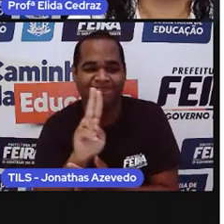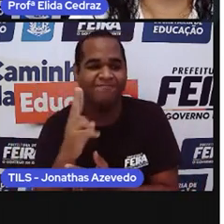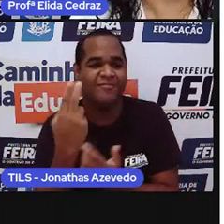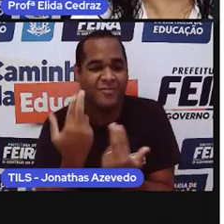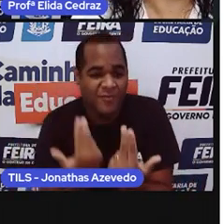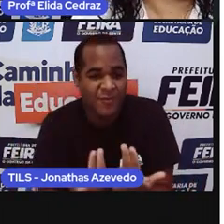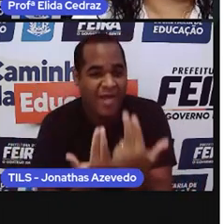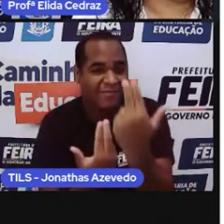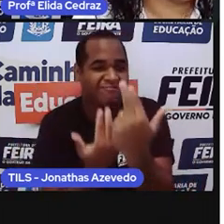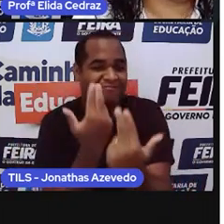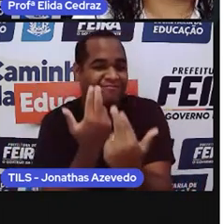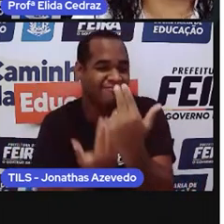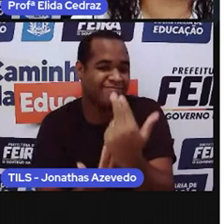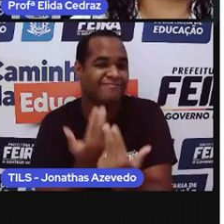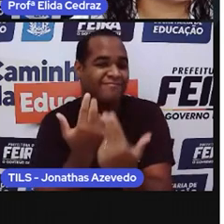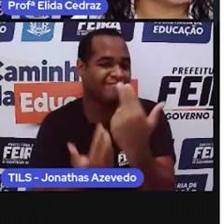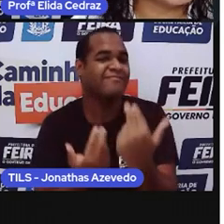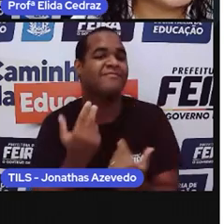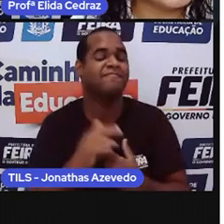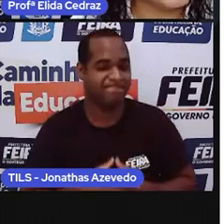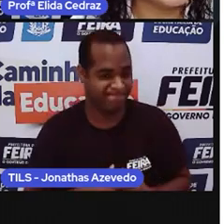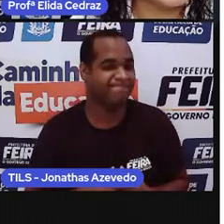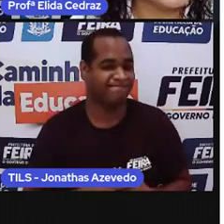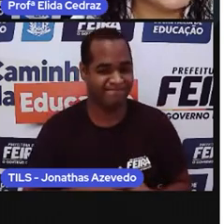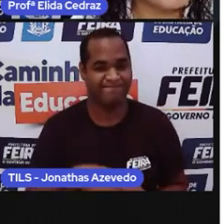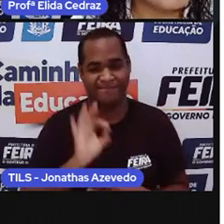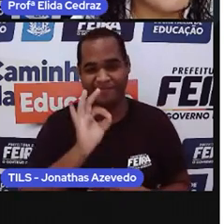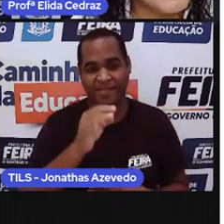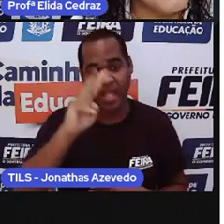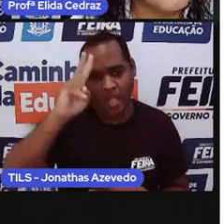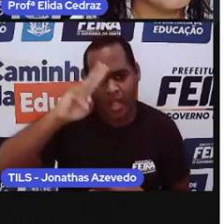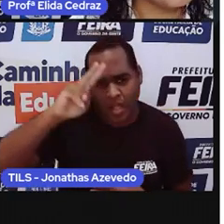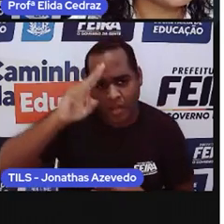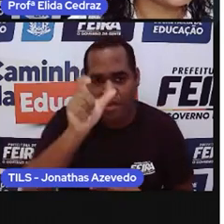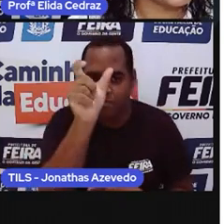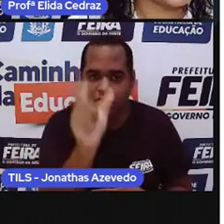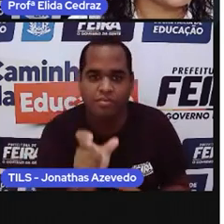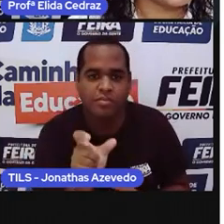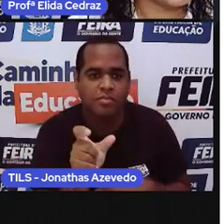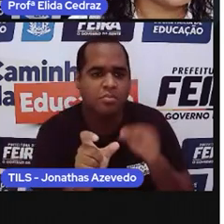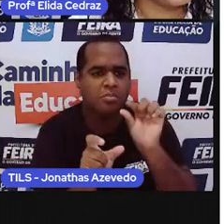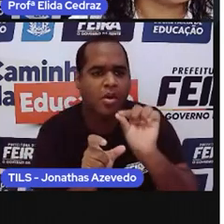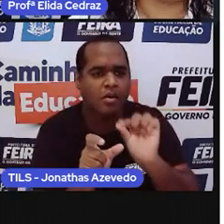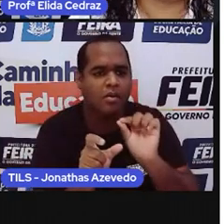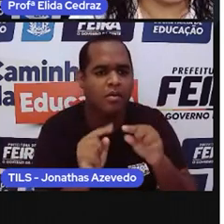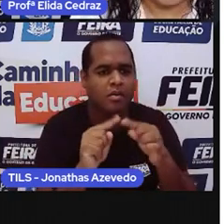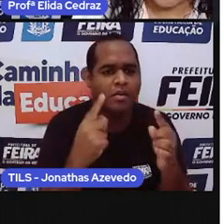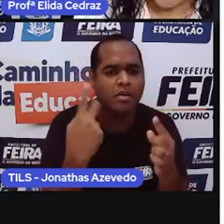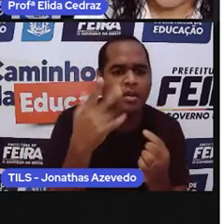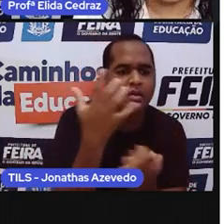parecida. Já lembrou que pedacinho, que elemento da música é esse?